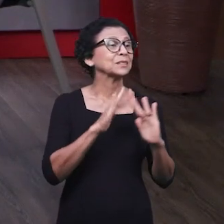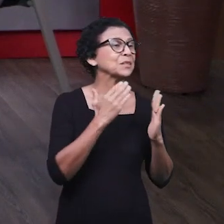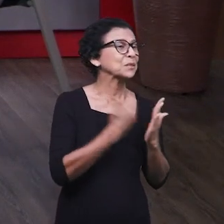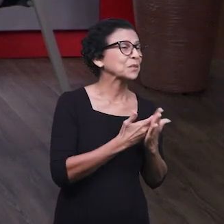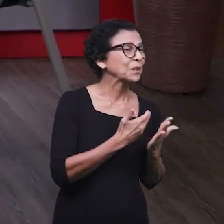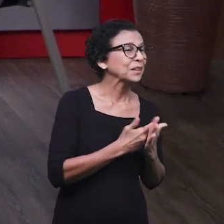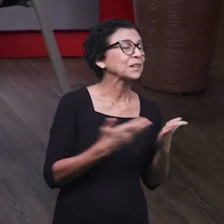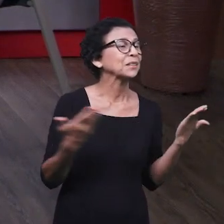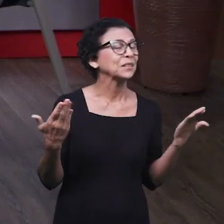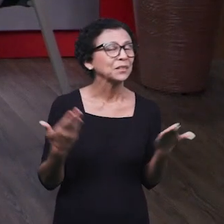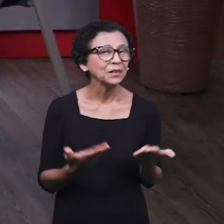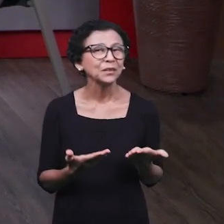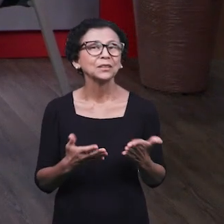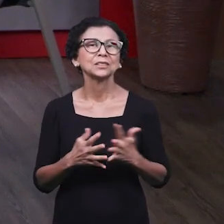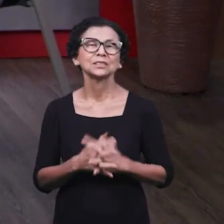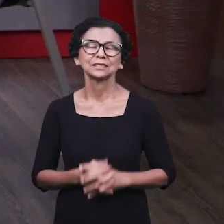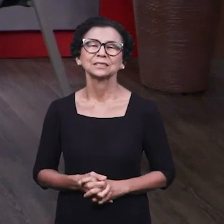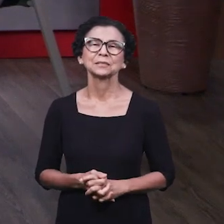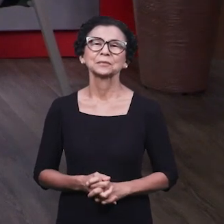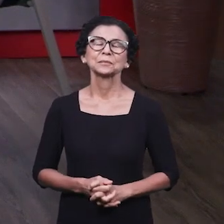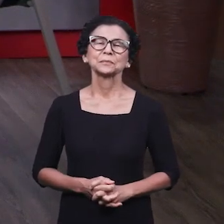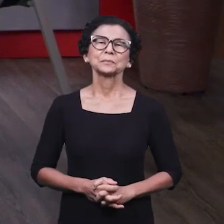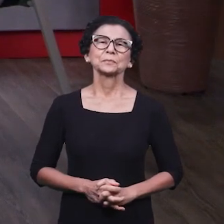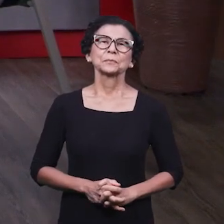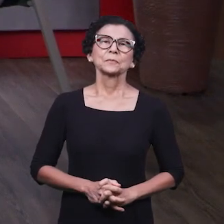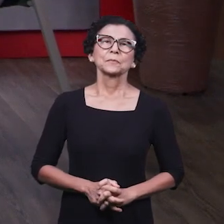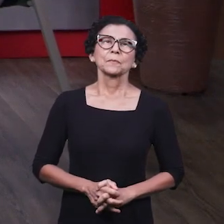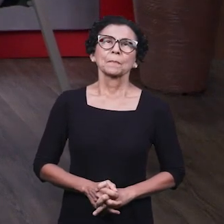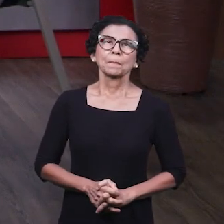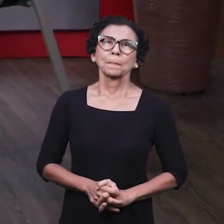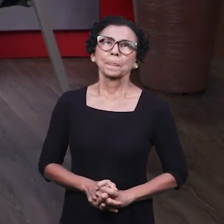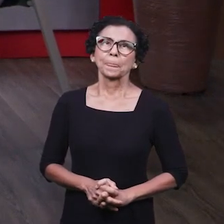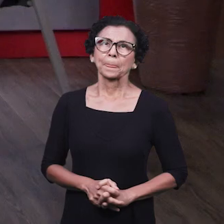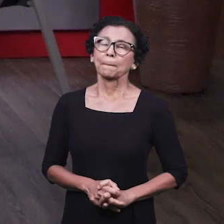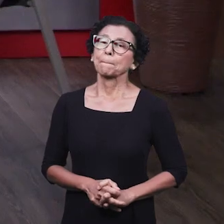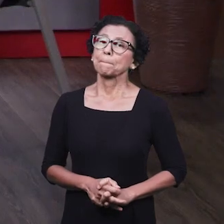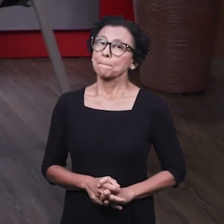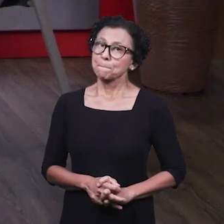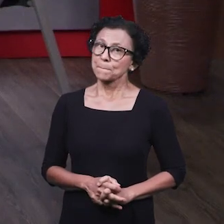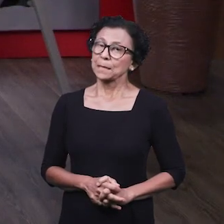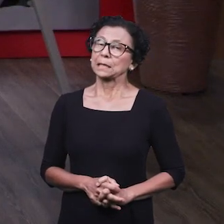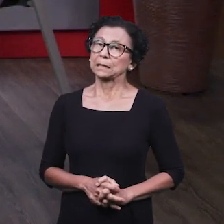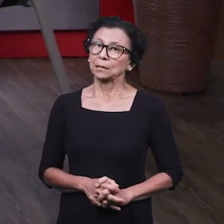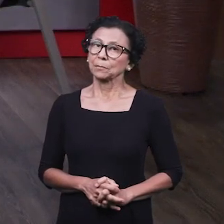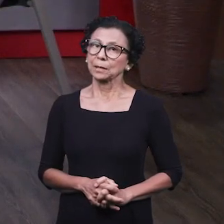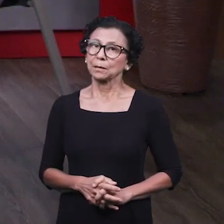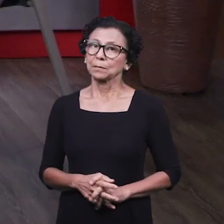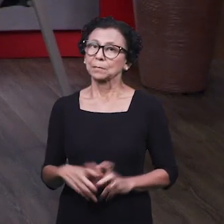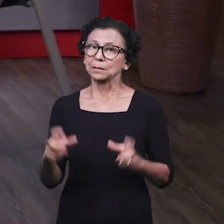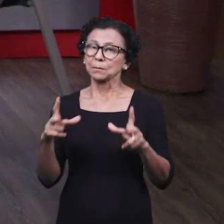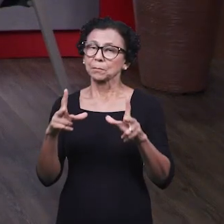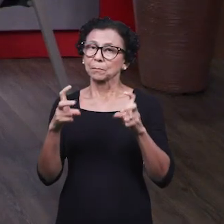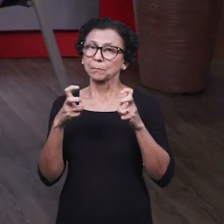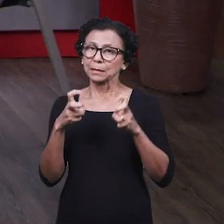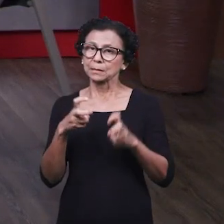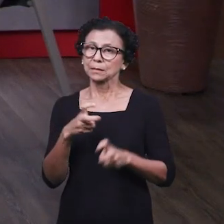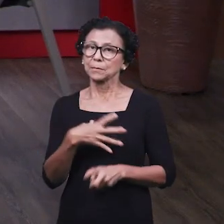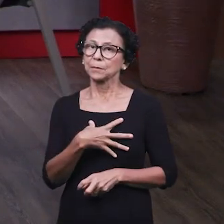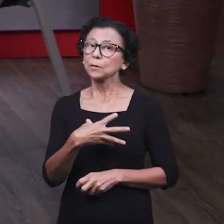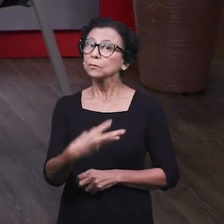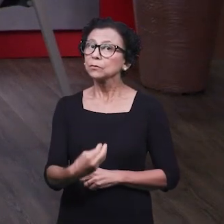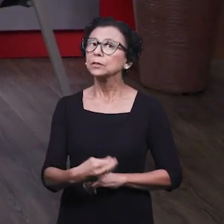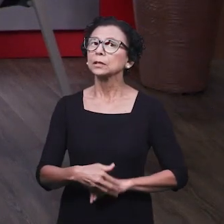Davina? É isso aí. E aquilo que o filho não falar, nós precisamos perceber. Né? Se eu acompanho meu